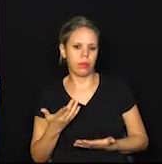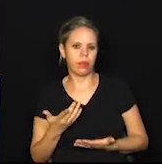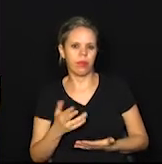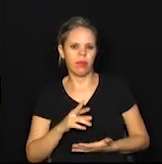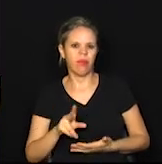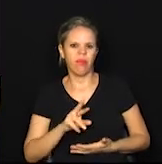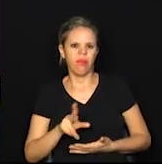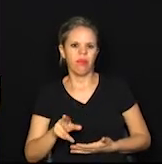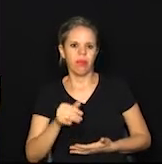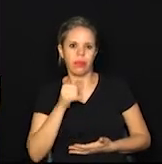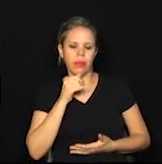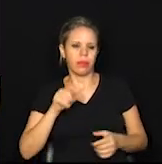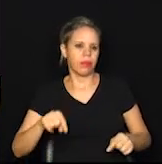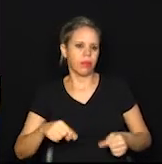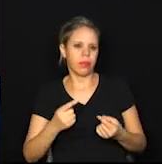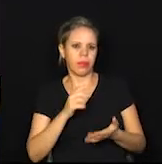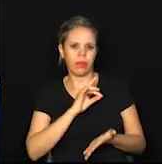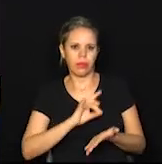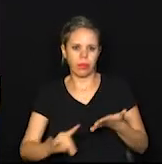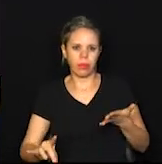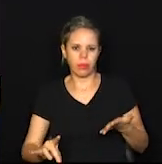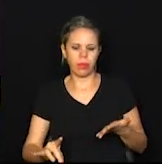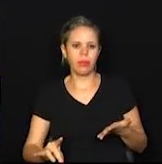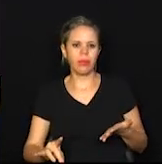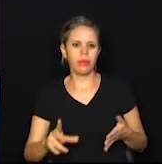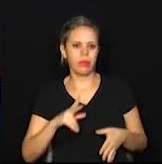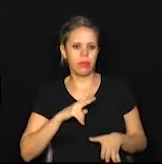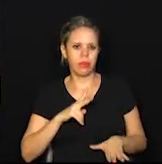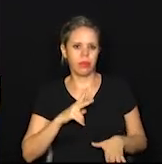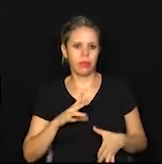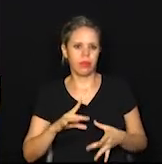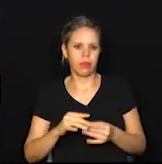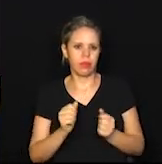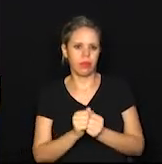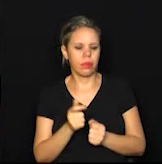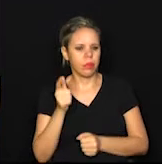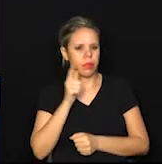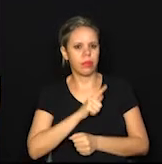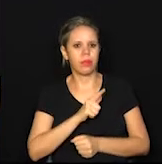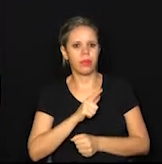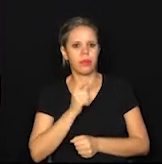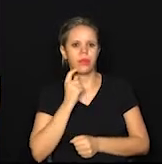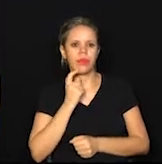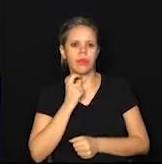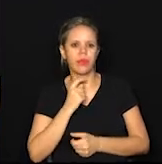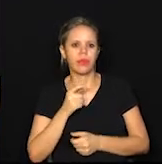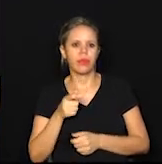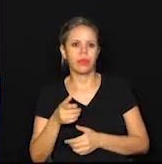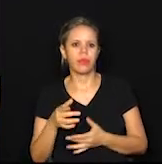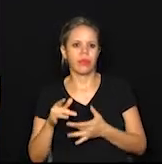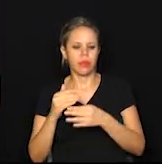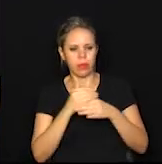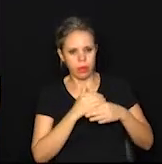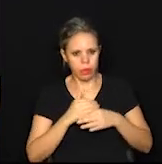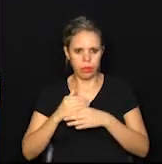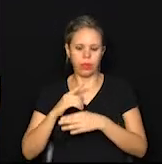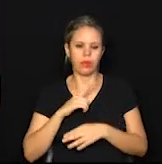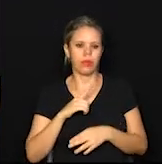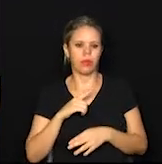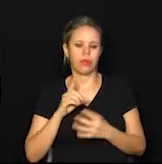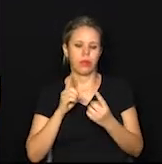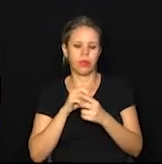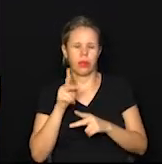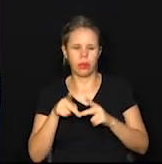nenhum adversário da iniciativa privada, mas tem que dar a mão para a gente conseguir o bem comum, que a gente atender bem a